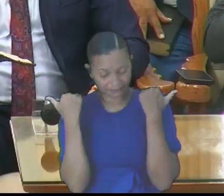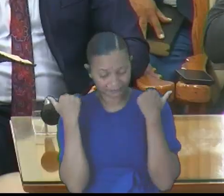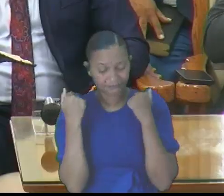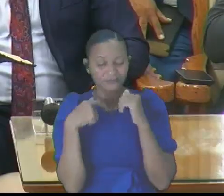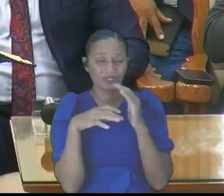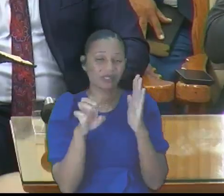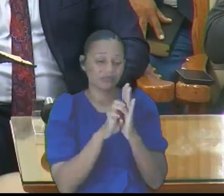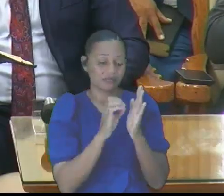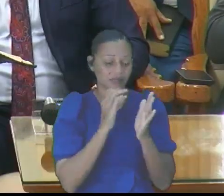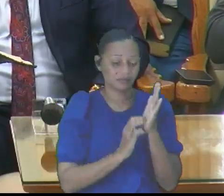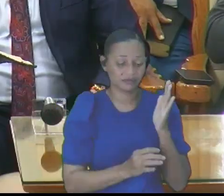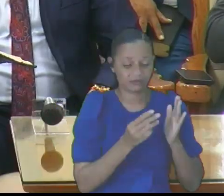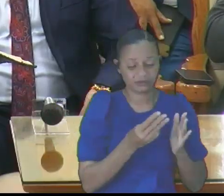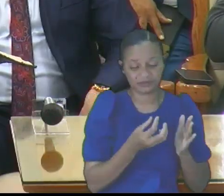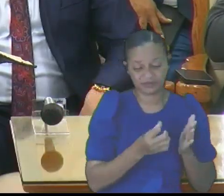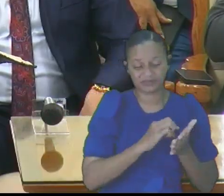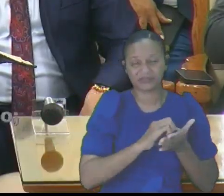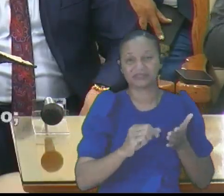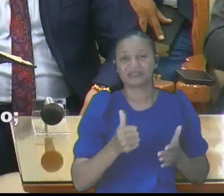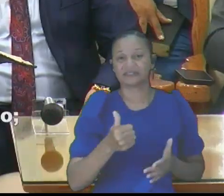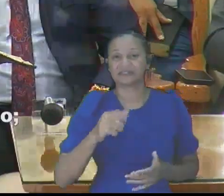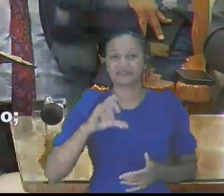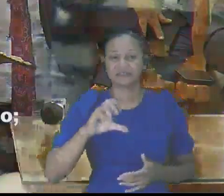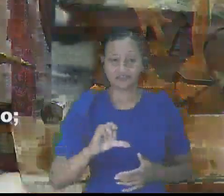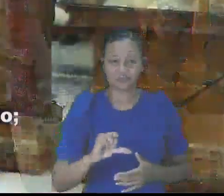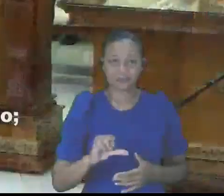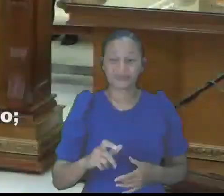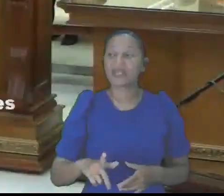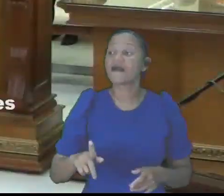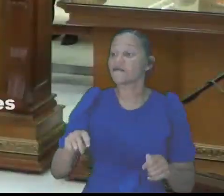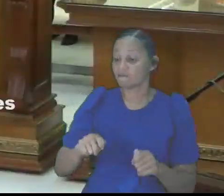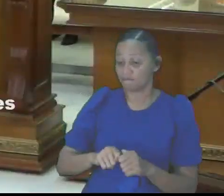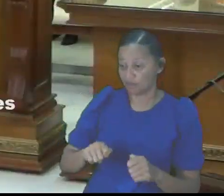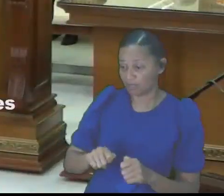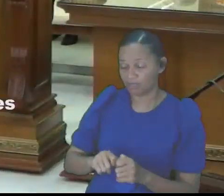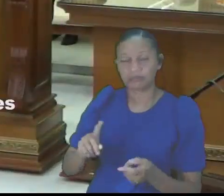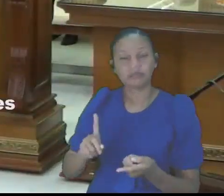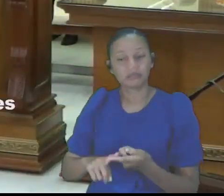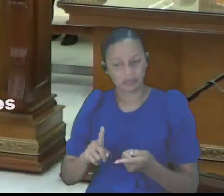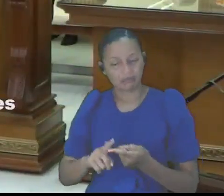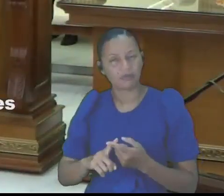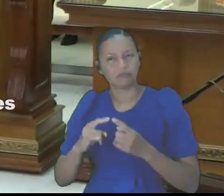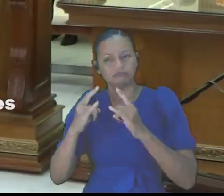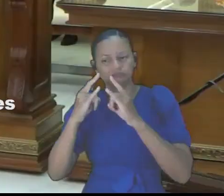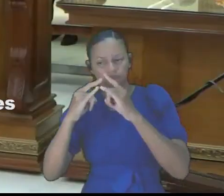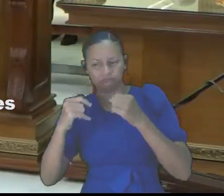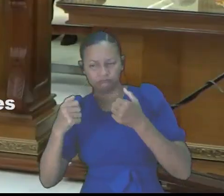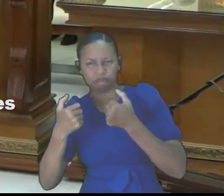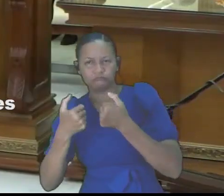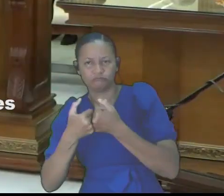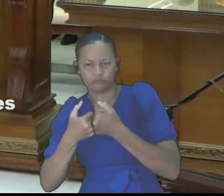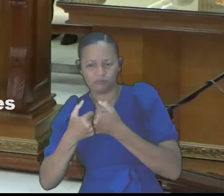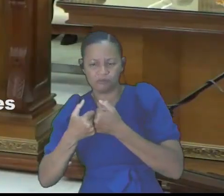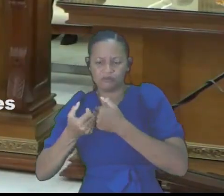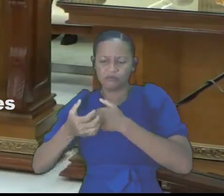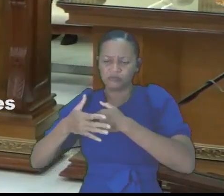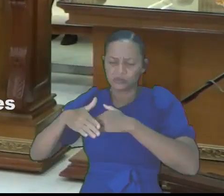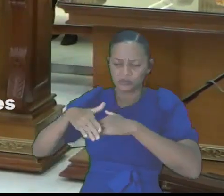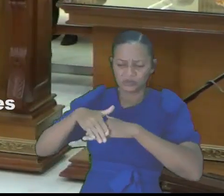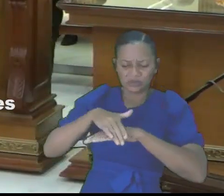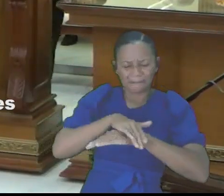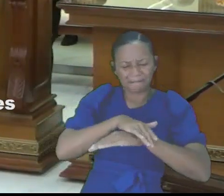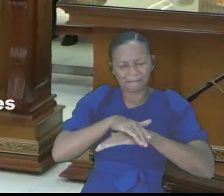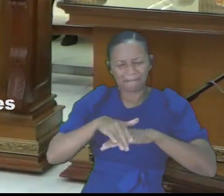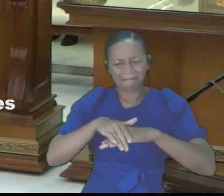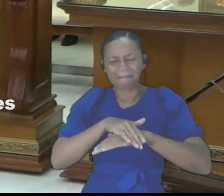Êxodo 36, 19. Fez também para a tenda uma coberta de peles de